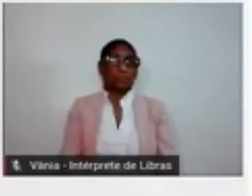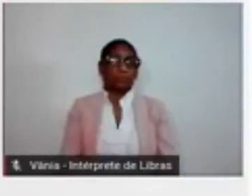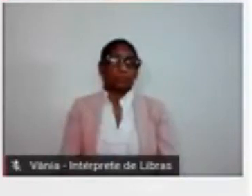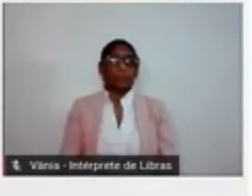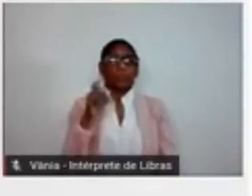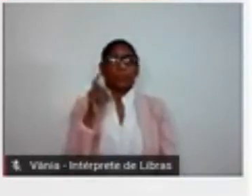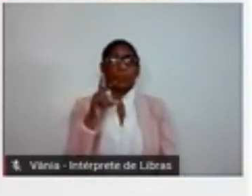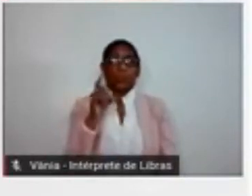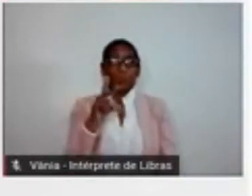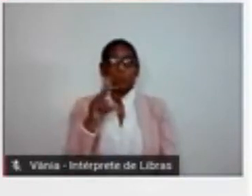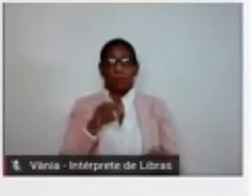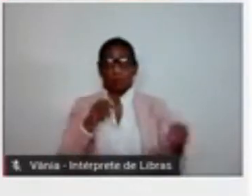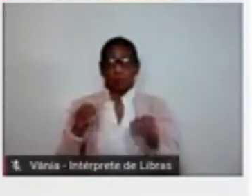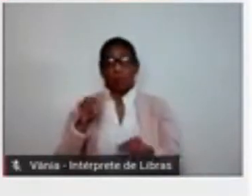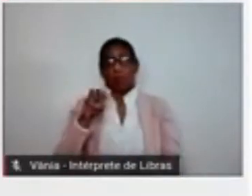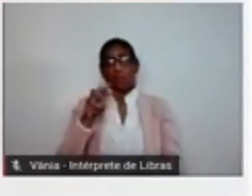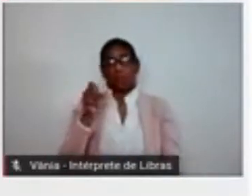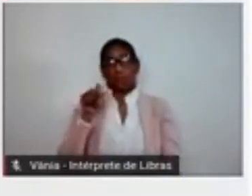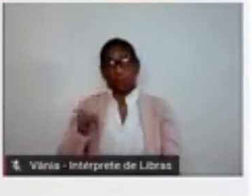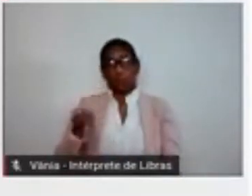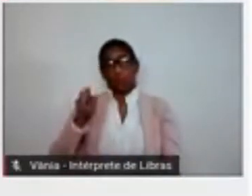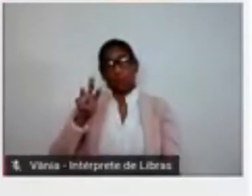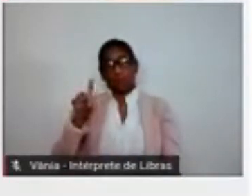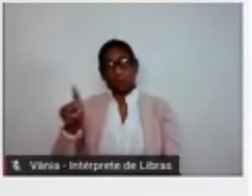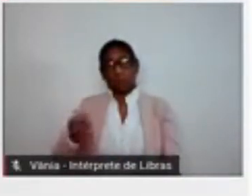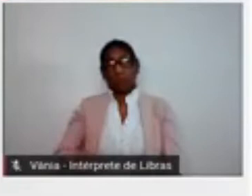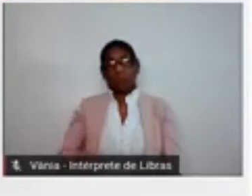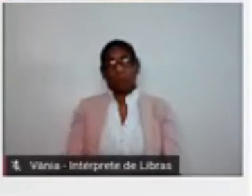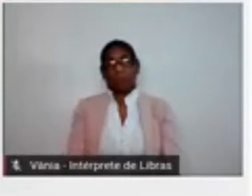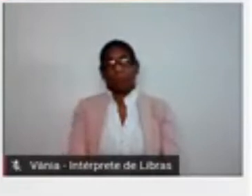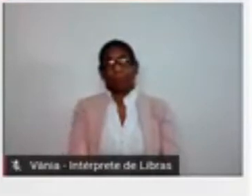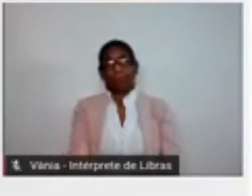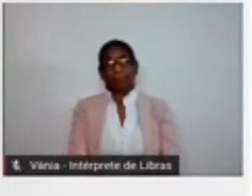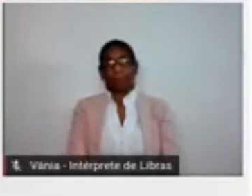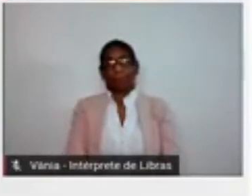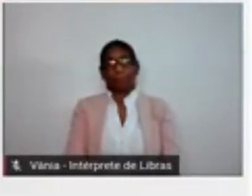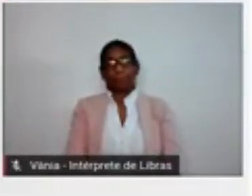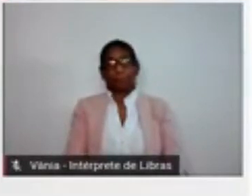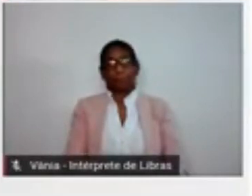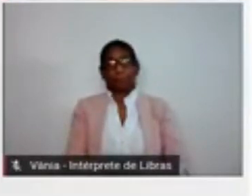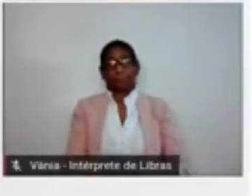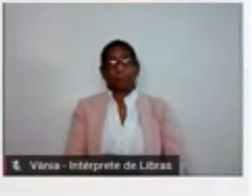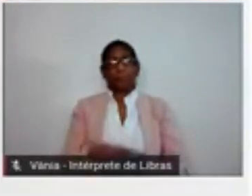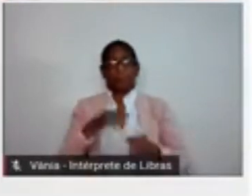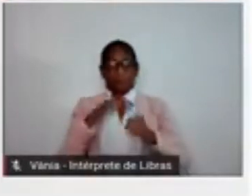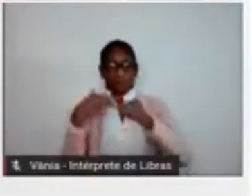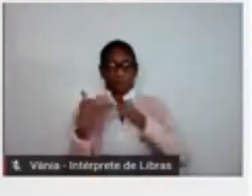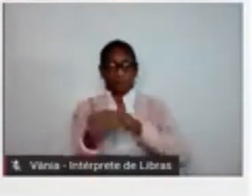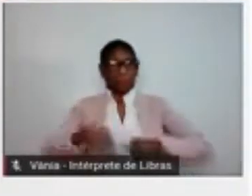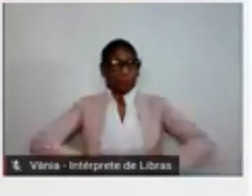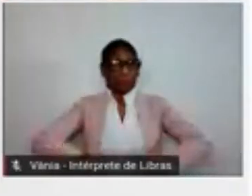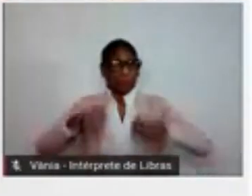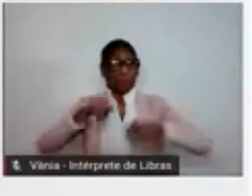para 8,31 o número de hospitalizações para cada 100 mil habitantes. Casos ativos sobre recuperados são